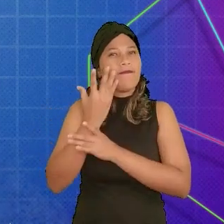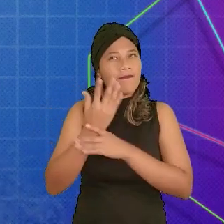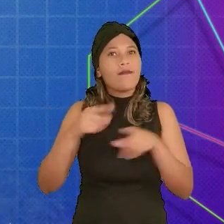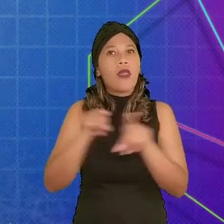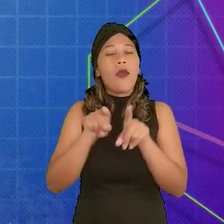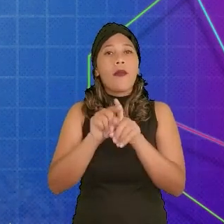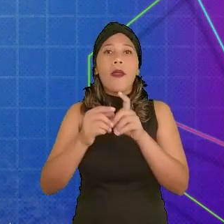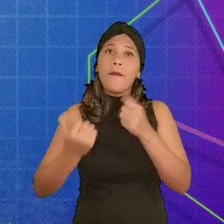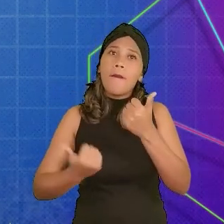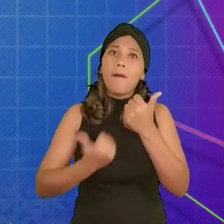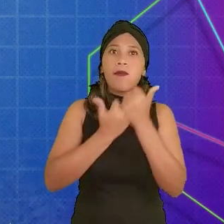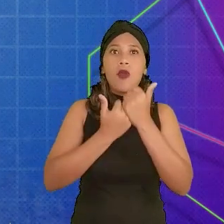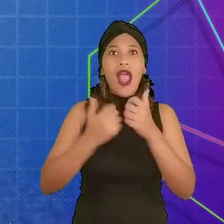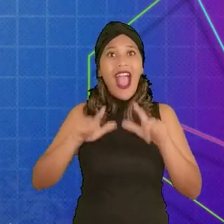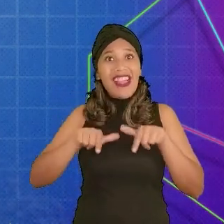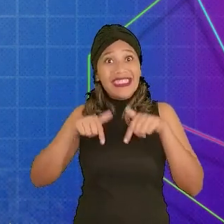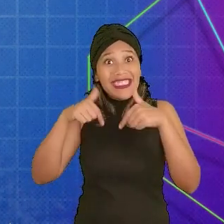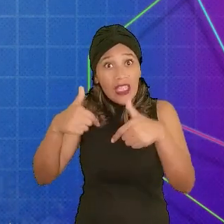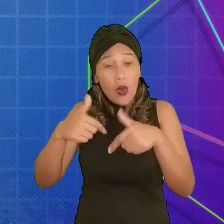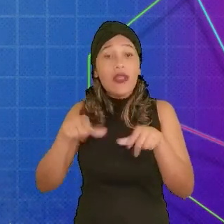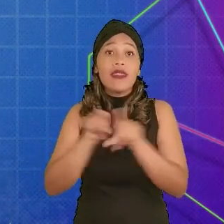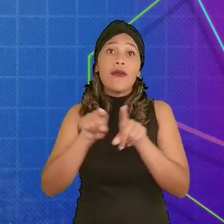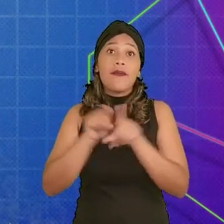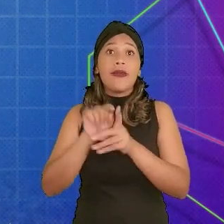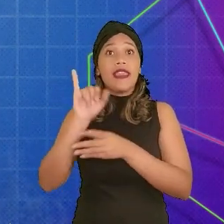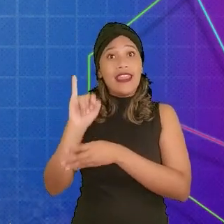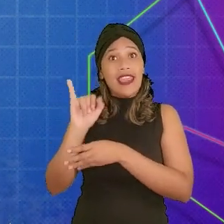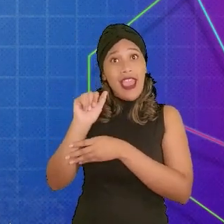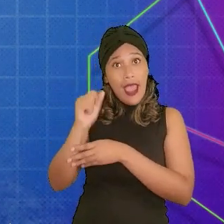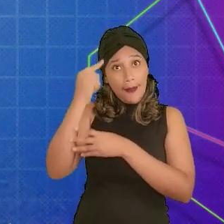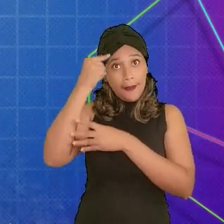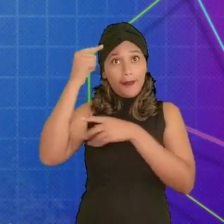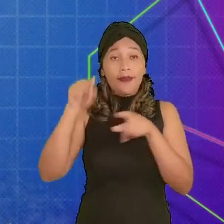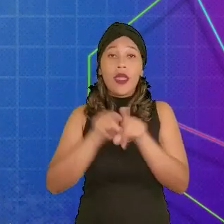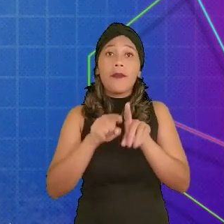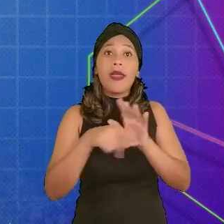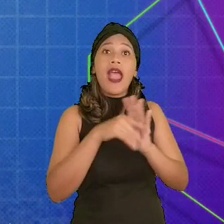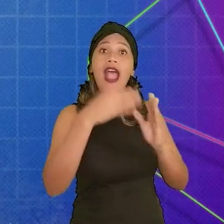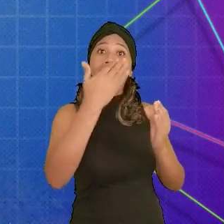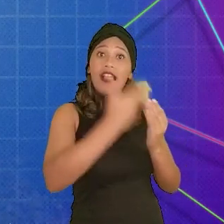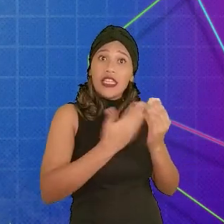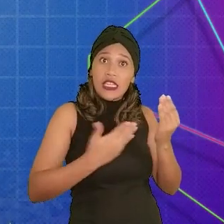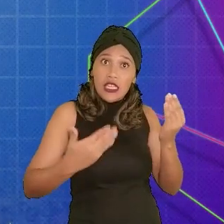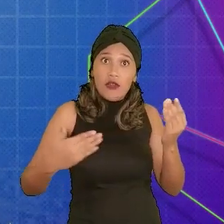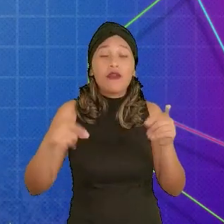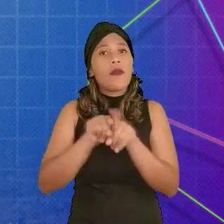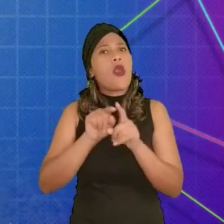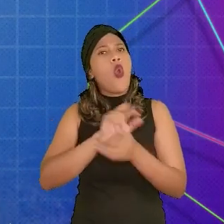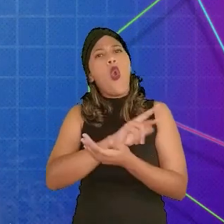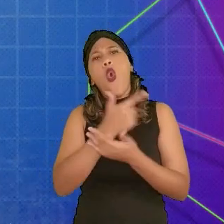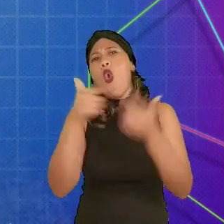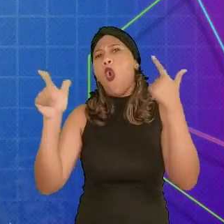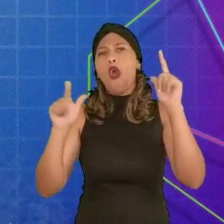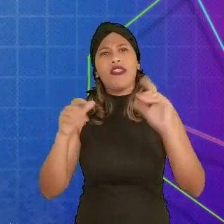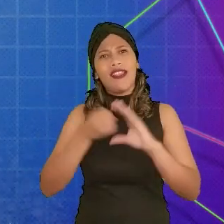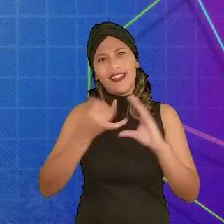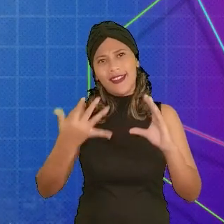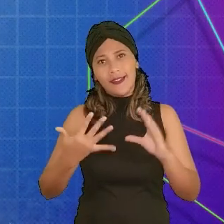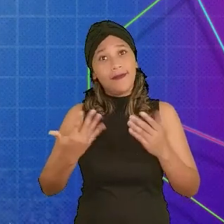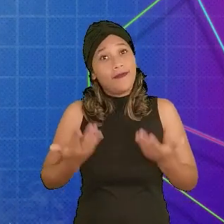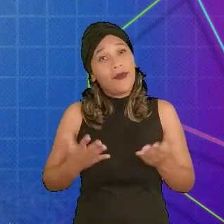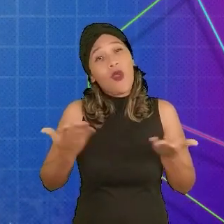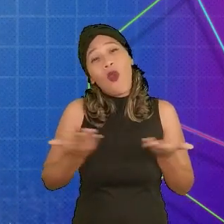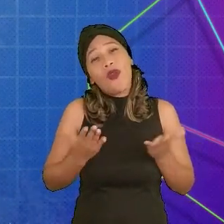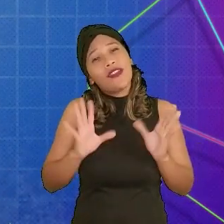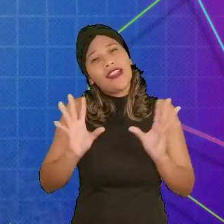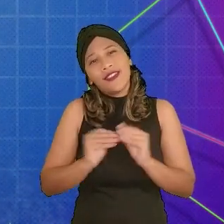ainda suporte para ações, inteligência artificial, gerenciamento de arquivos, programação e outras características. Então,